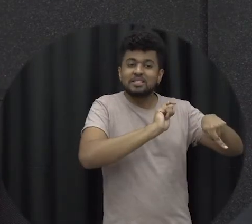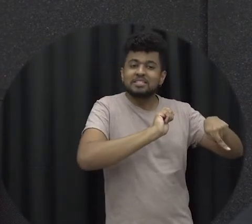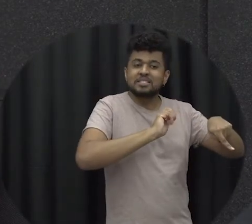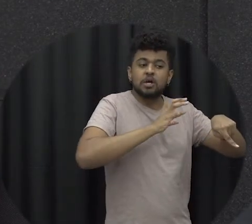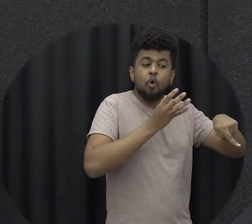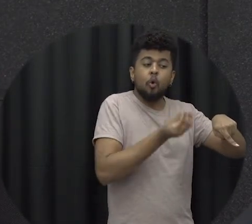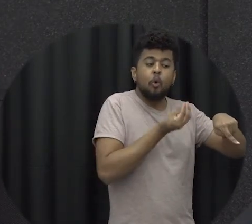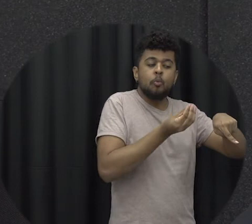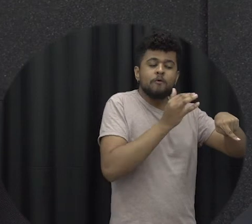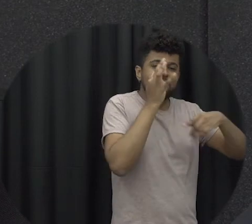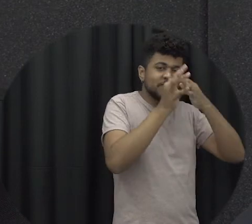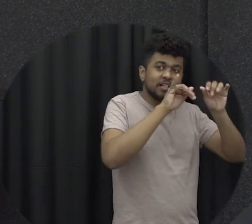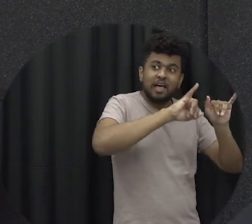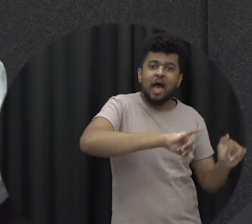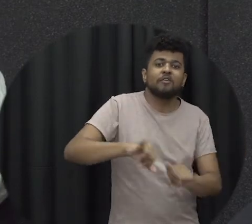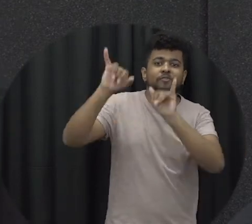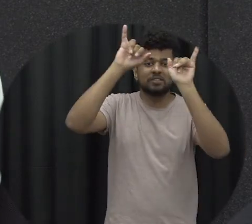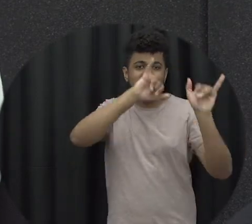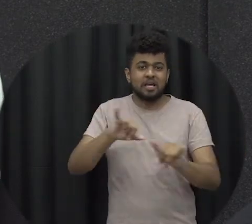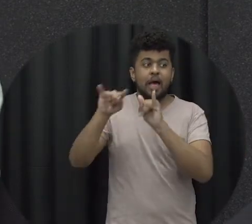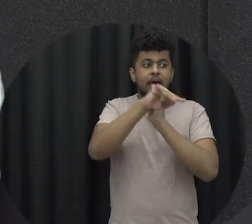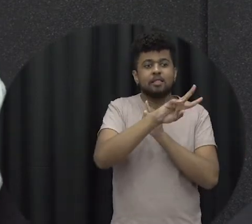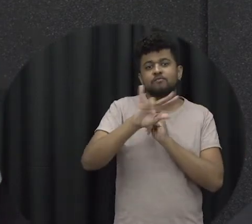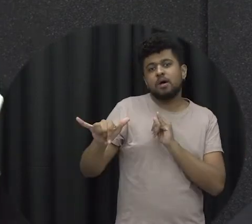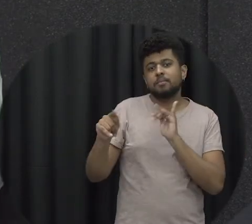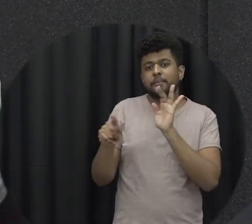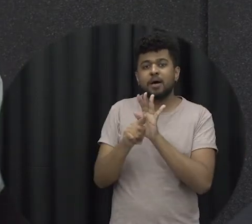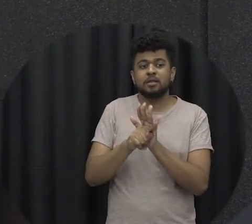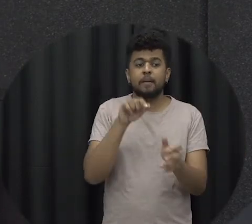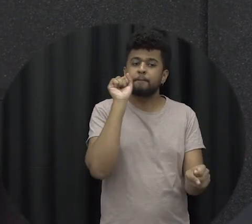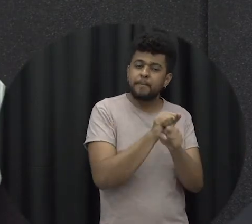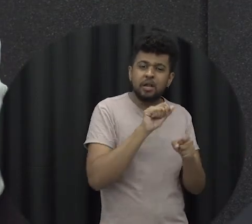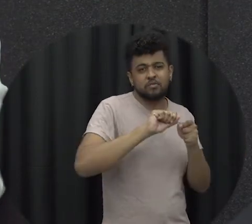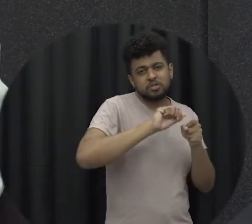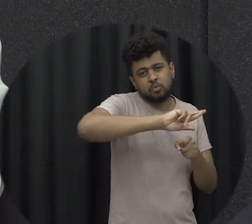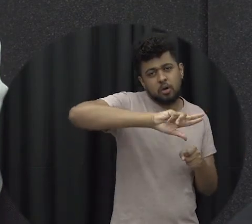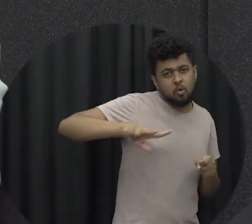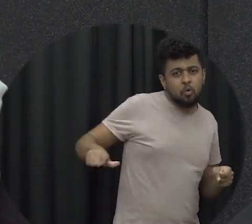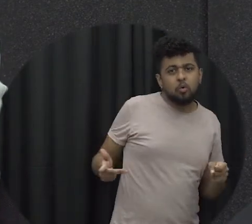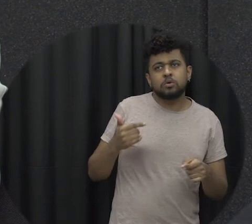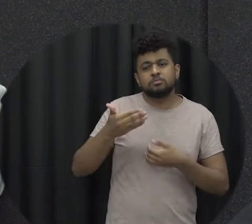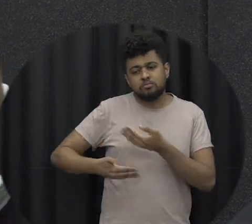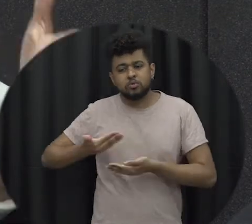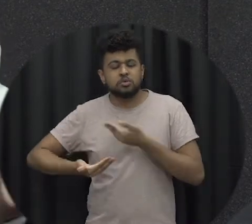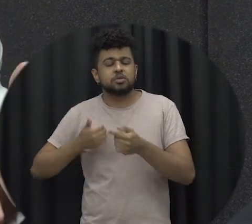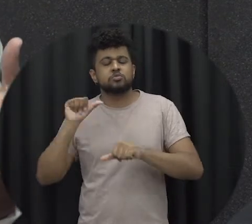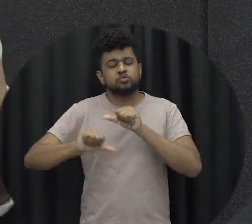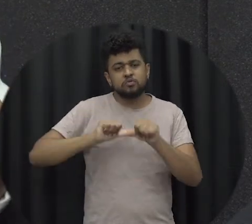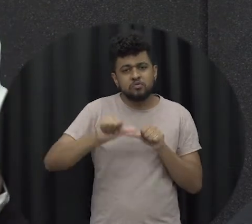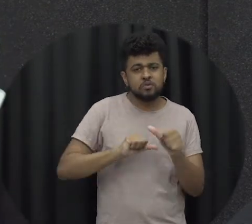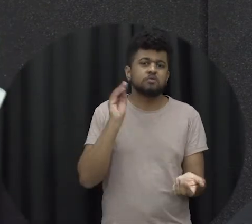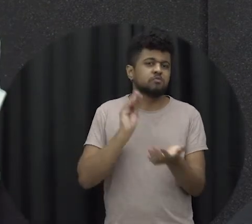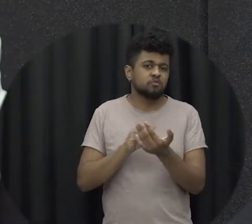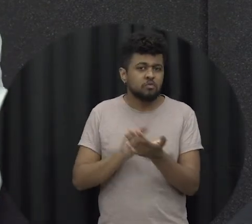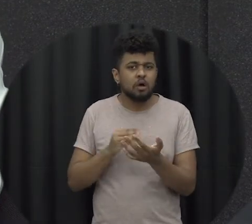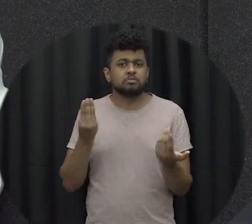para a planta, então ela vai acabar parando de produzir alguma coisa, modificando o processo, tendo uma carência